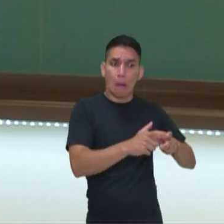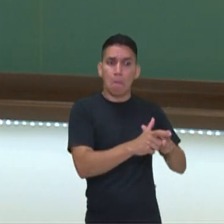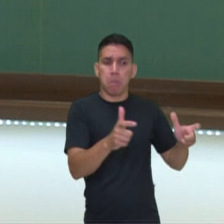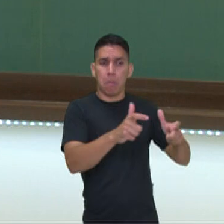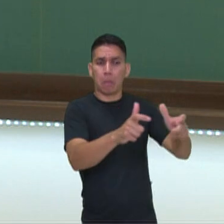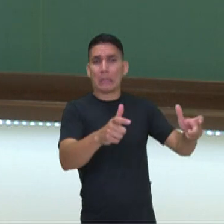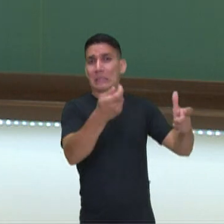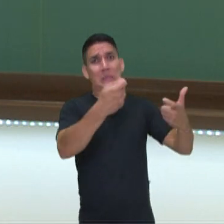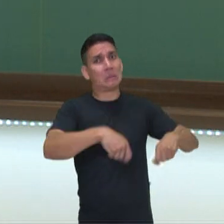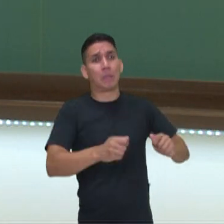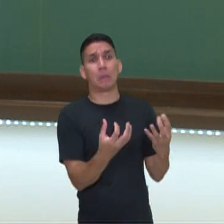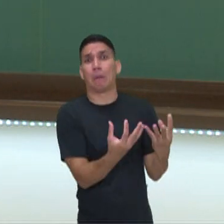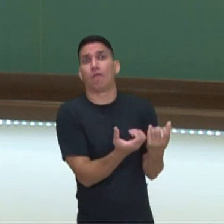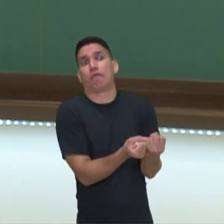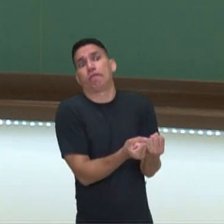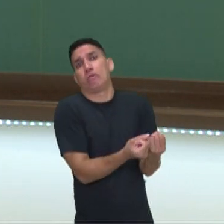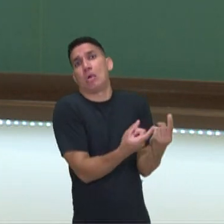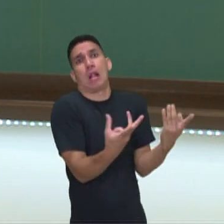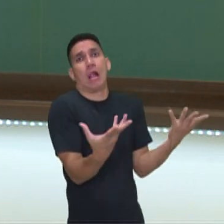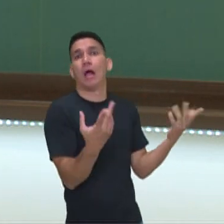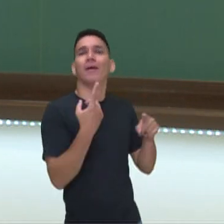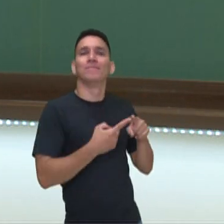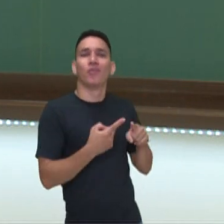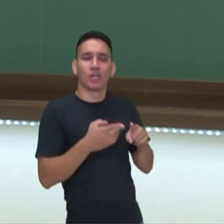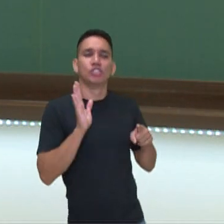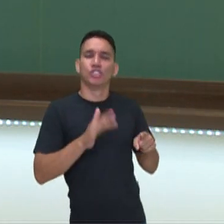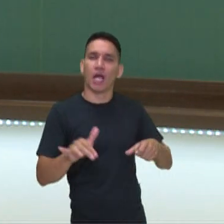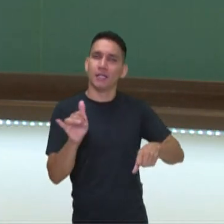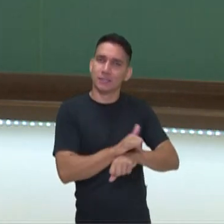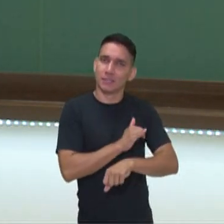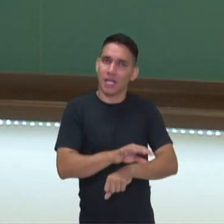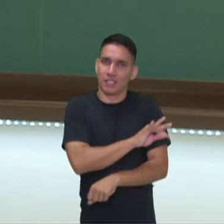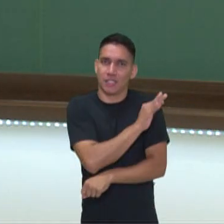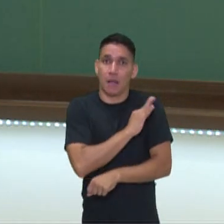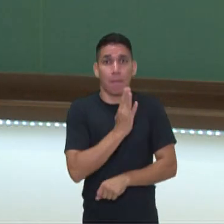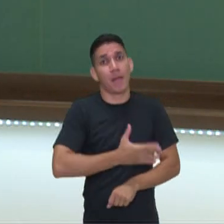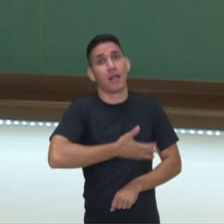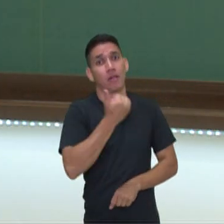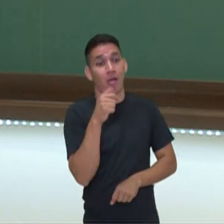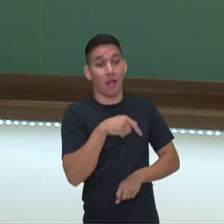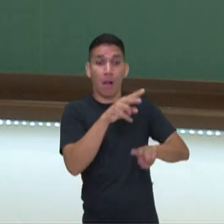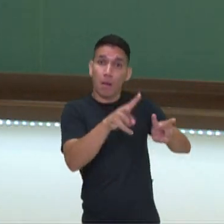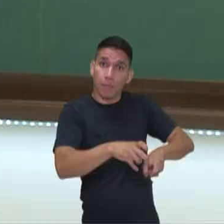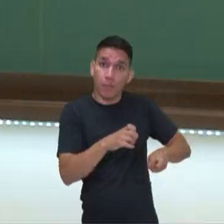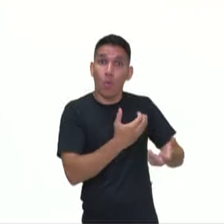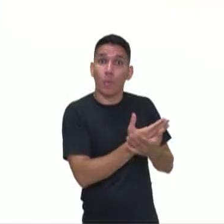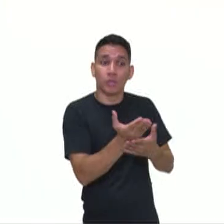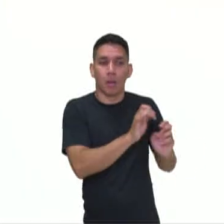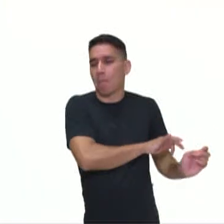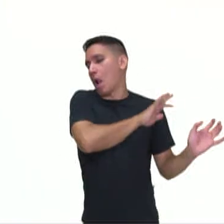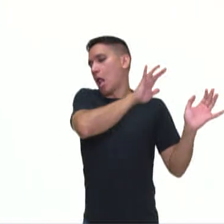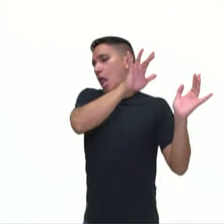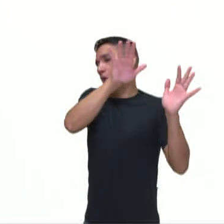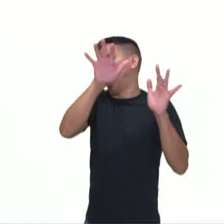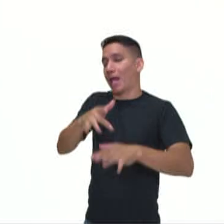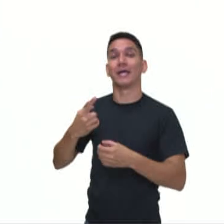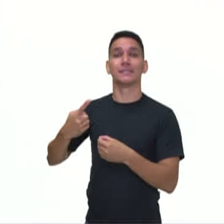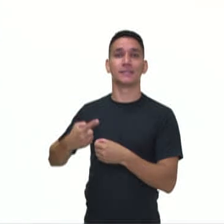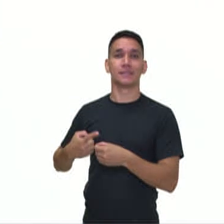necessária por inovações na produção de alimento, então essa população passou a migrar para as cidades. Você tem